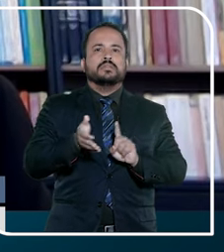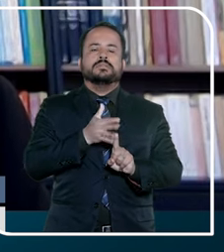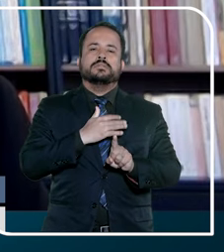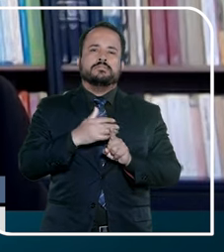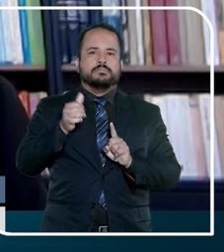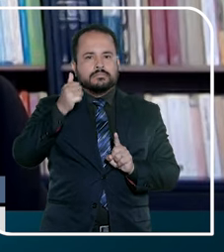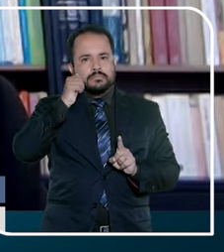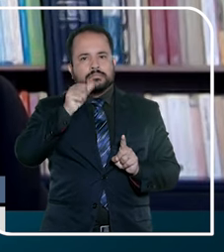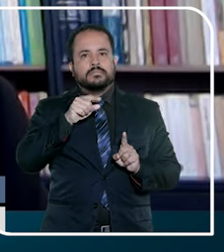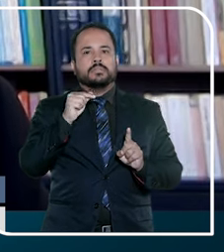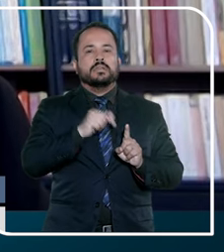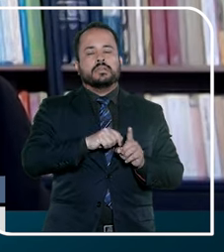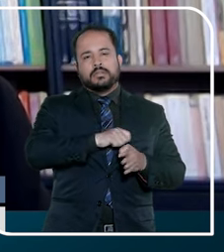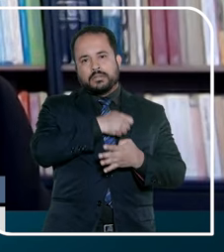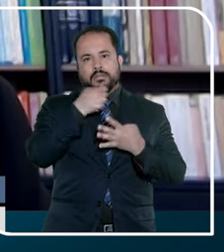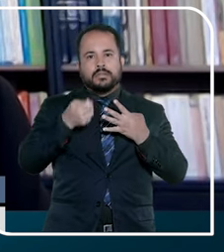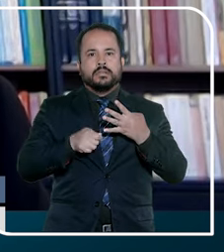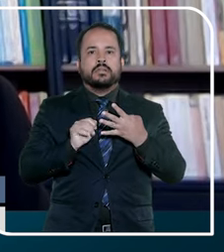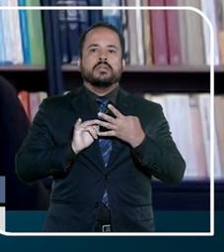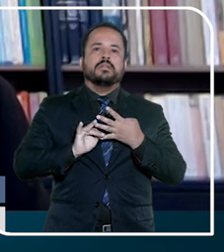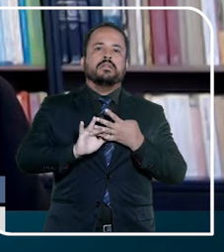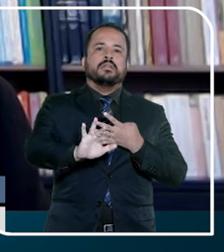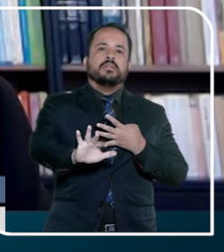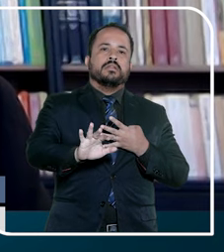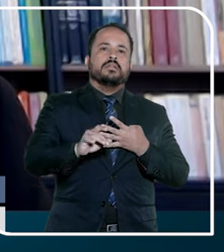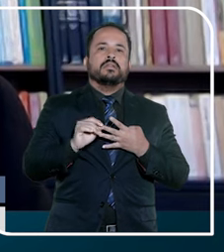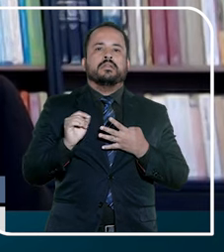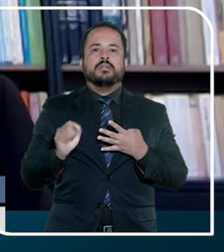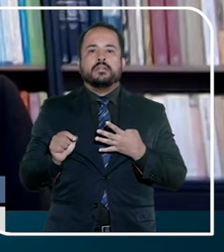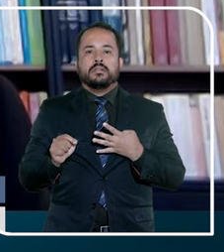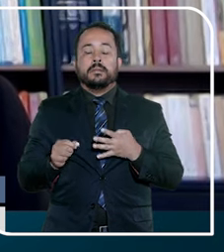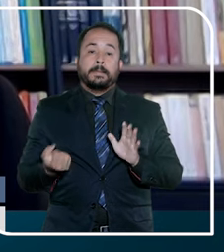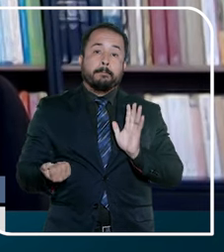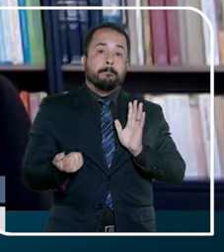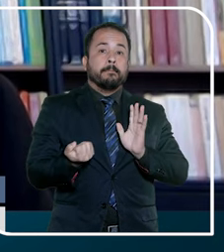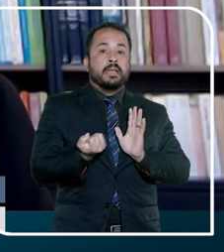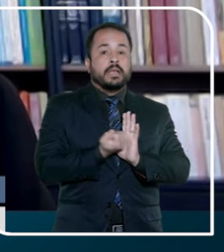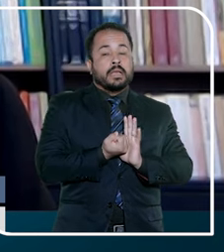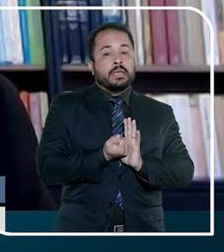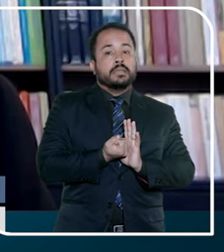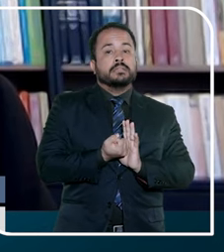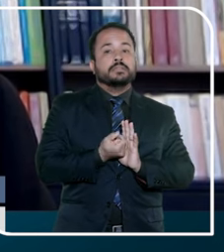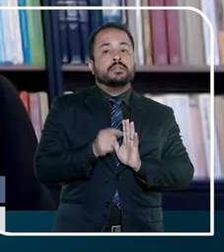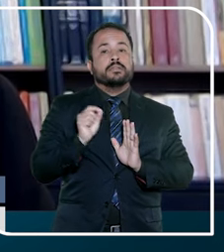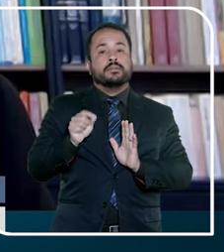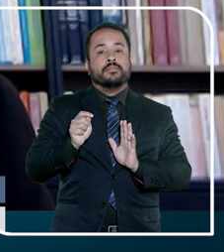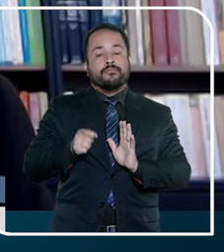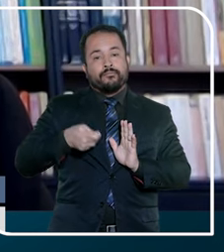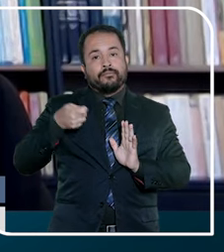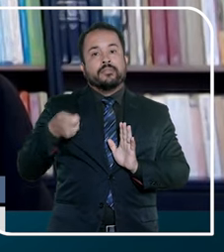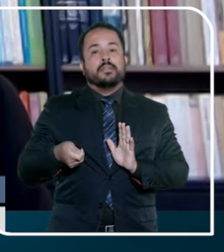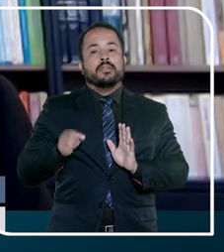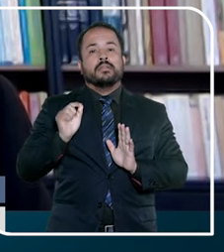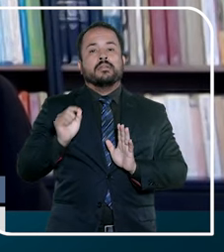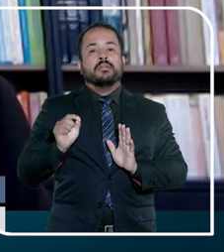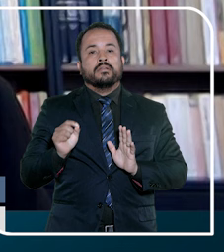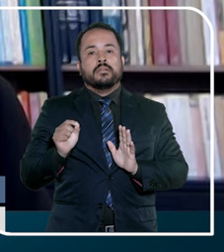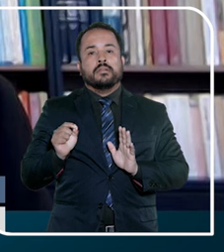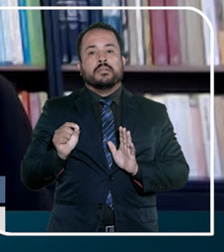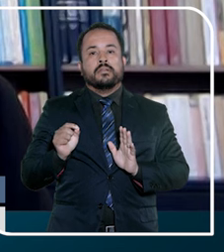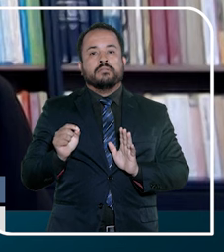jurisprudência tem uma tendência bastante C bastante eh firme no sentido do não